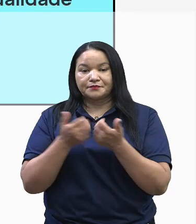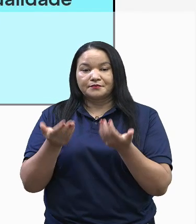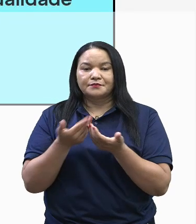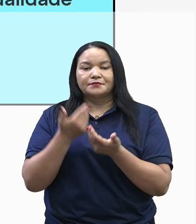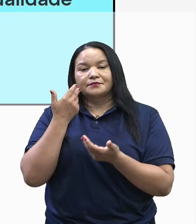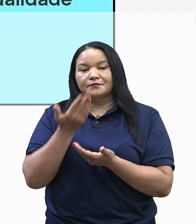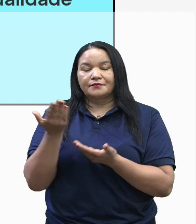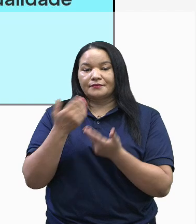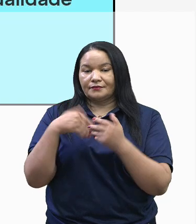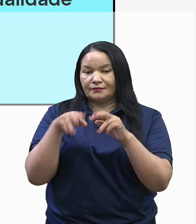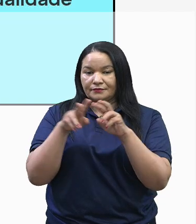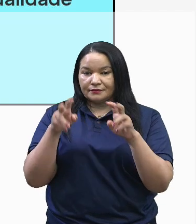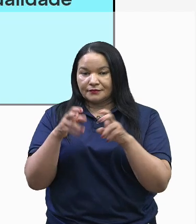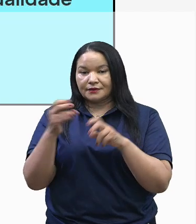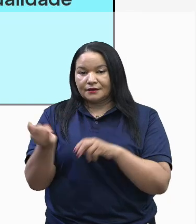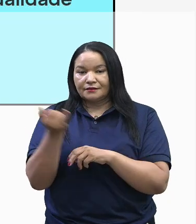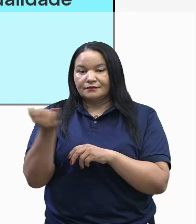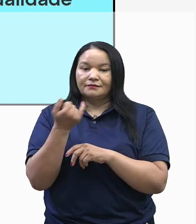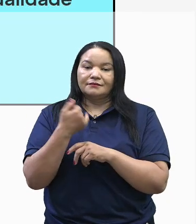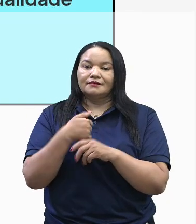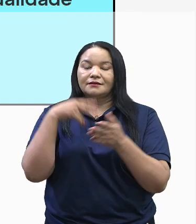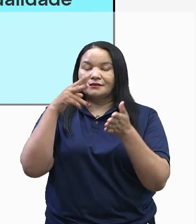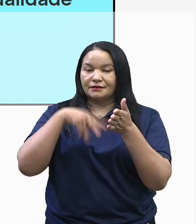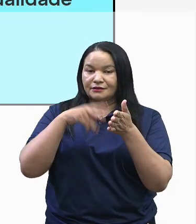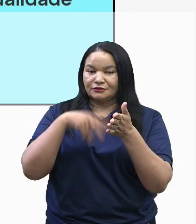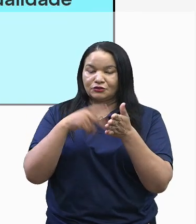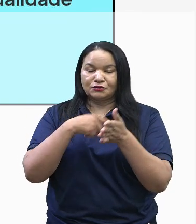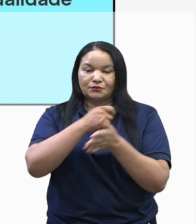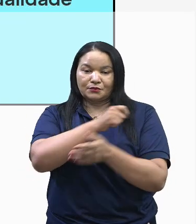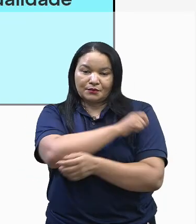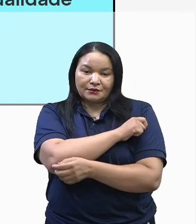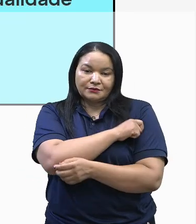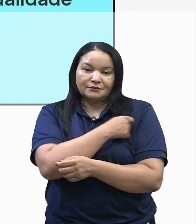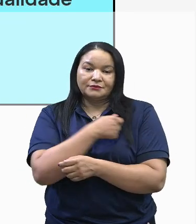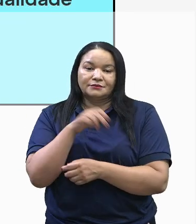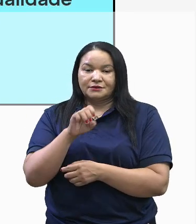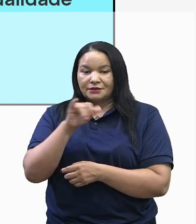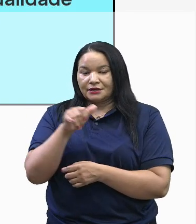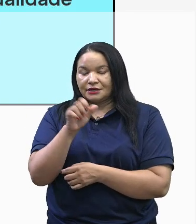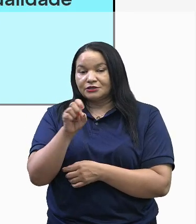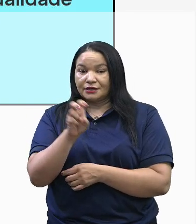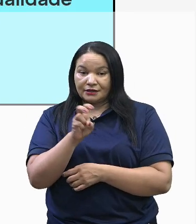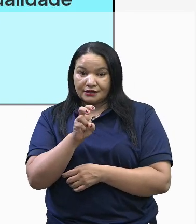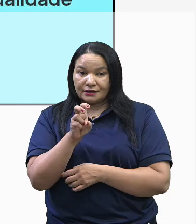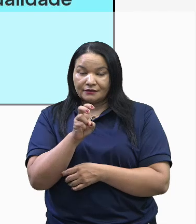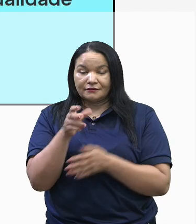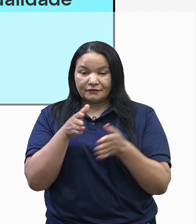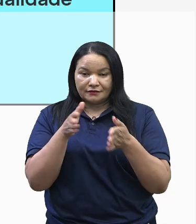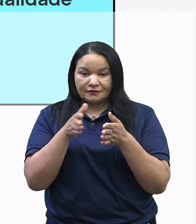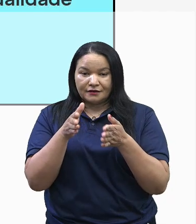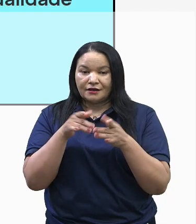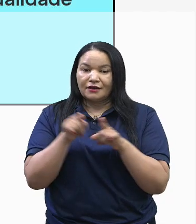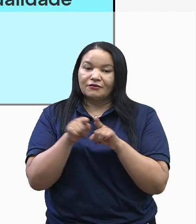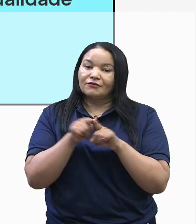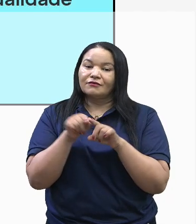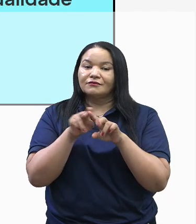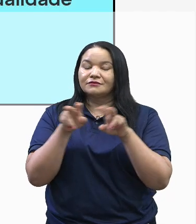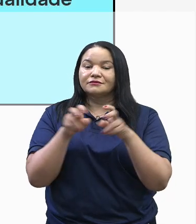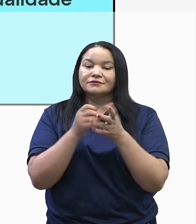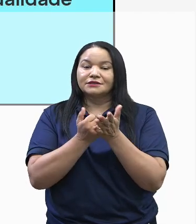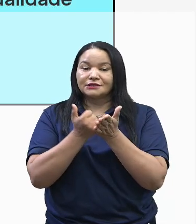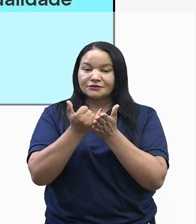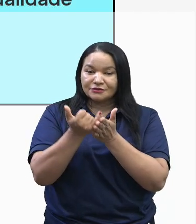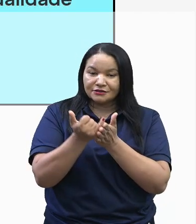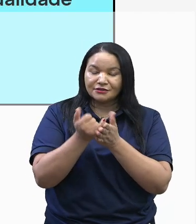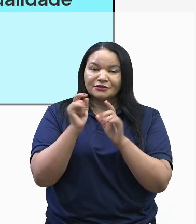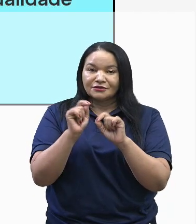A importância da leitura para alunos da EJA, quinta etapa. Aí, na introdução, que é a